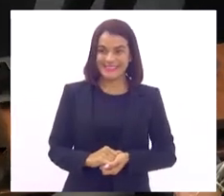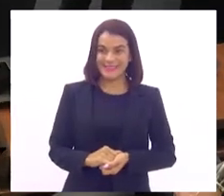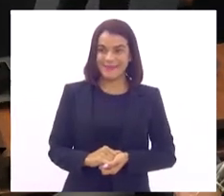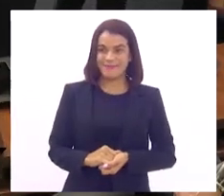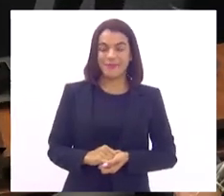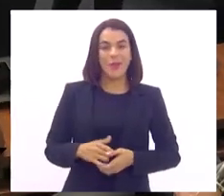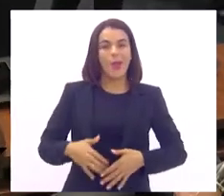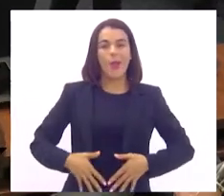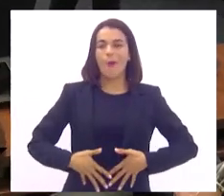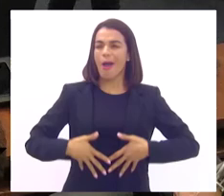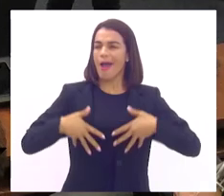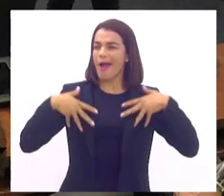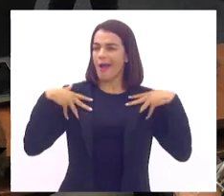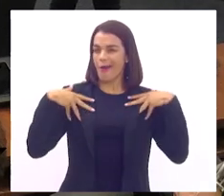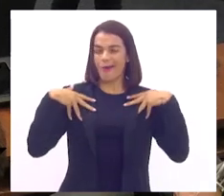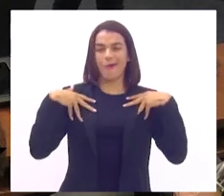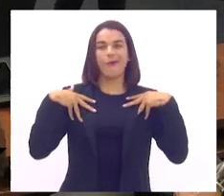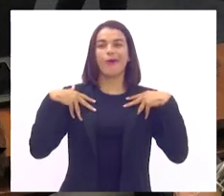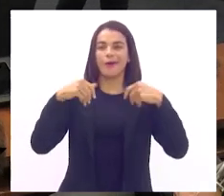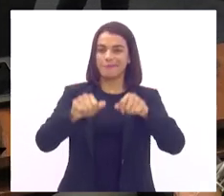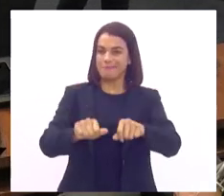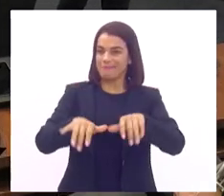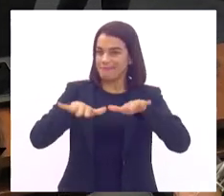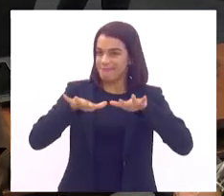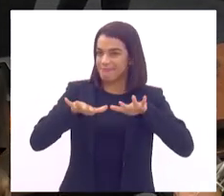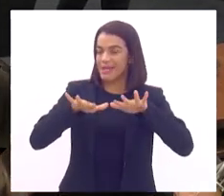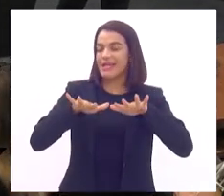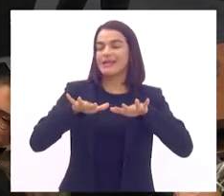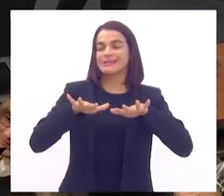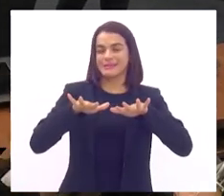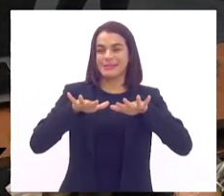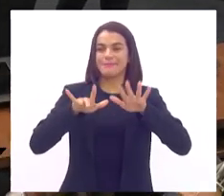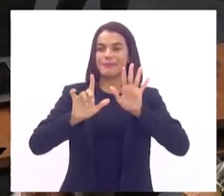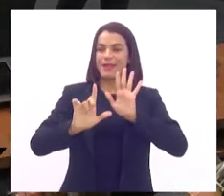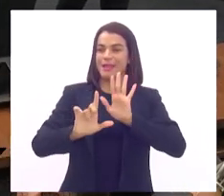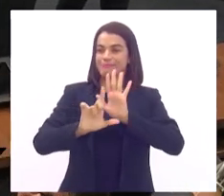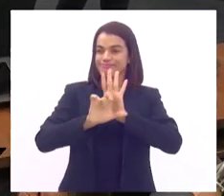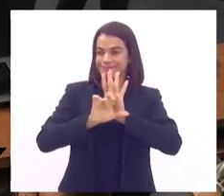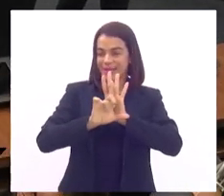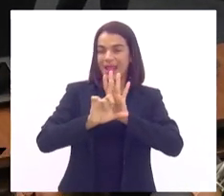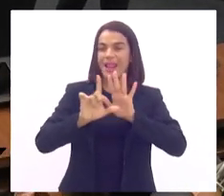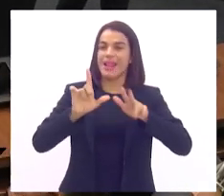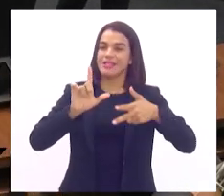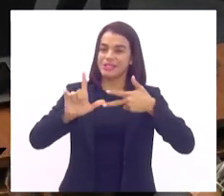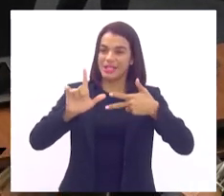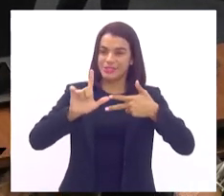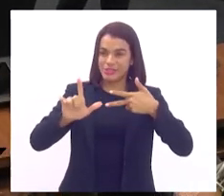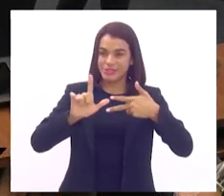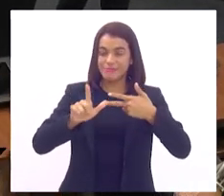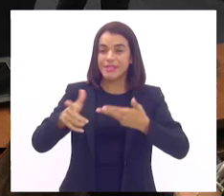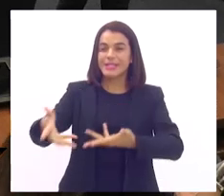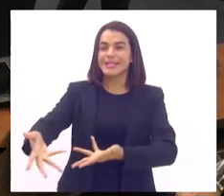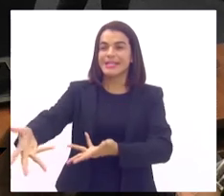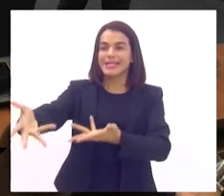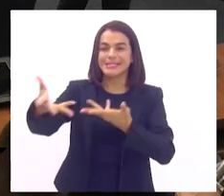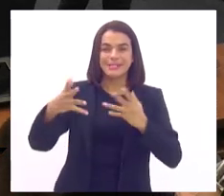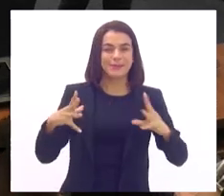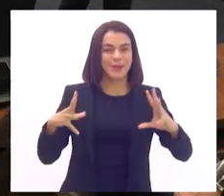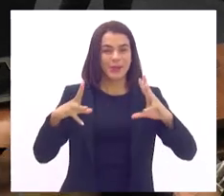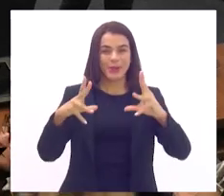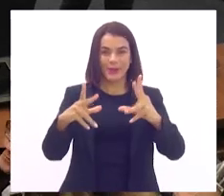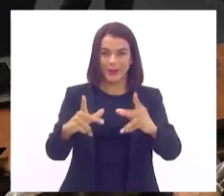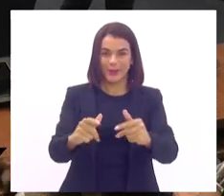É uma honra para a Assembleia Legislativa receber todos os senhores e as senhoras aqui.